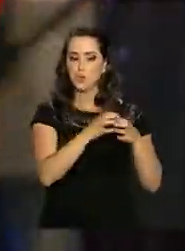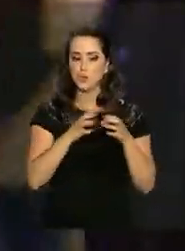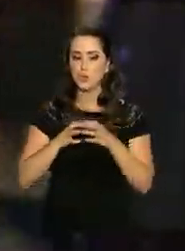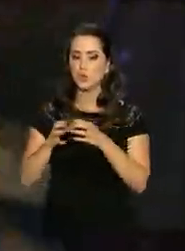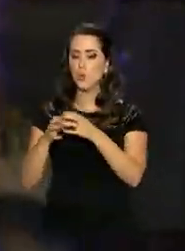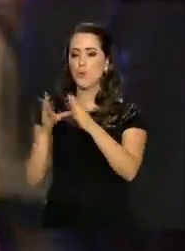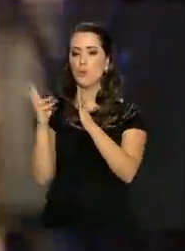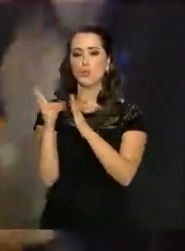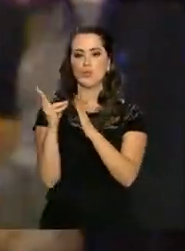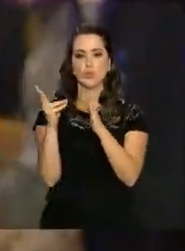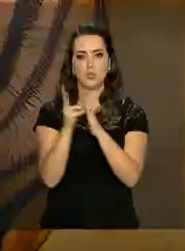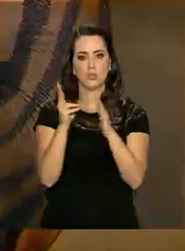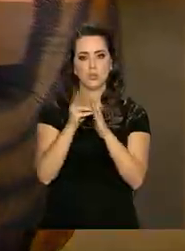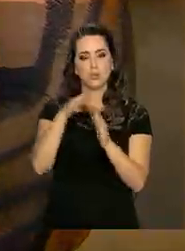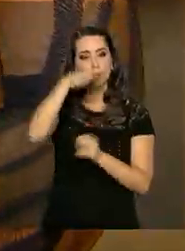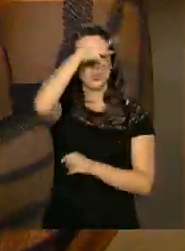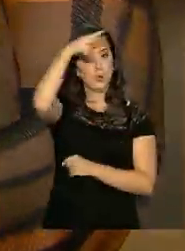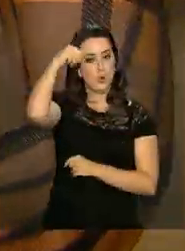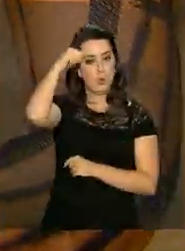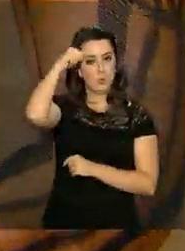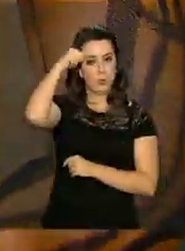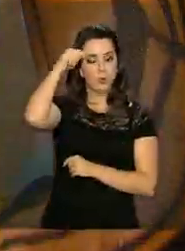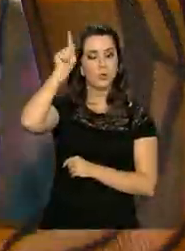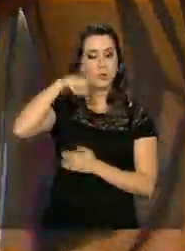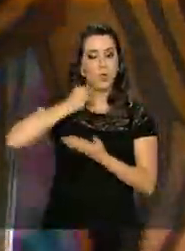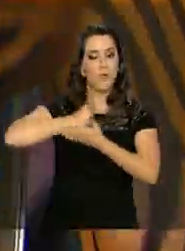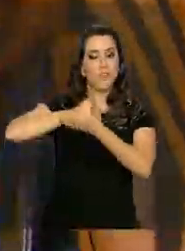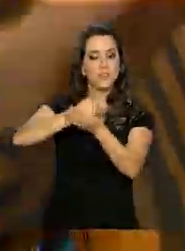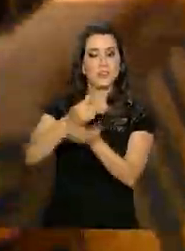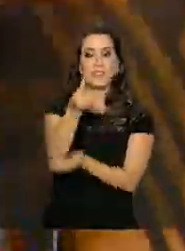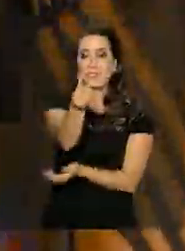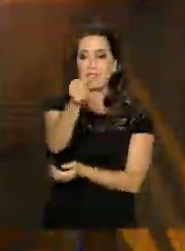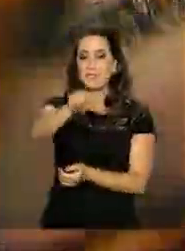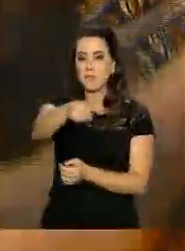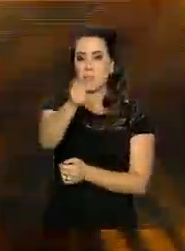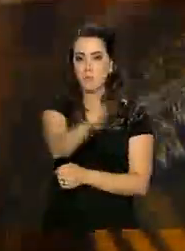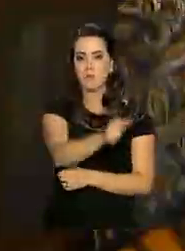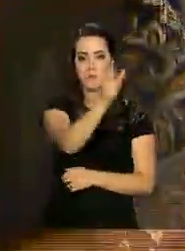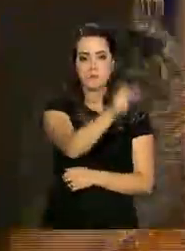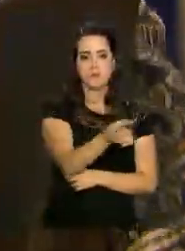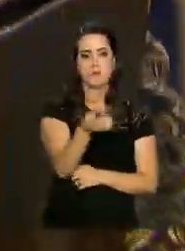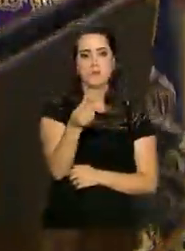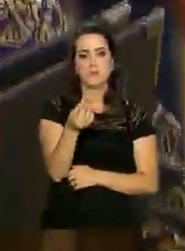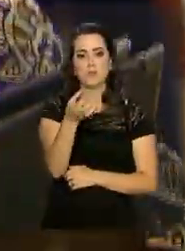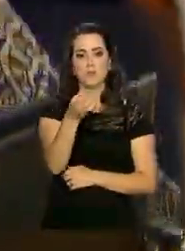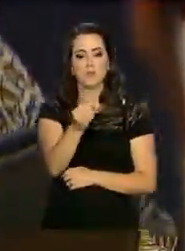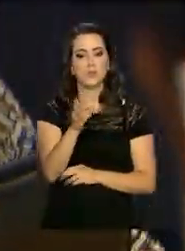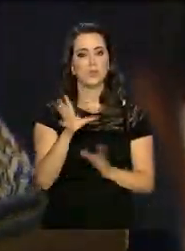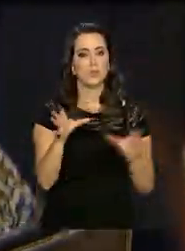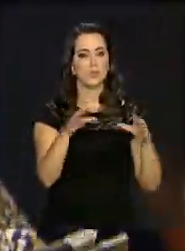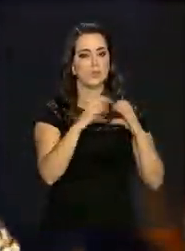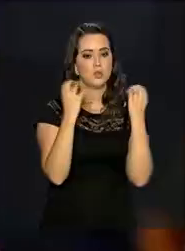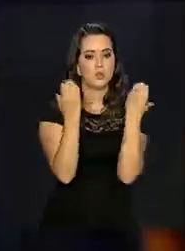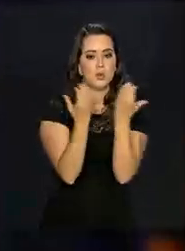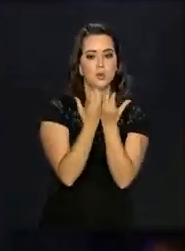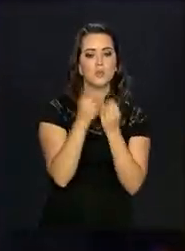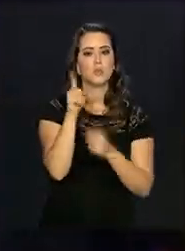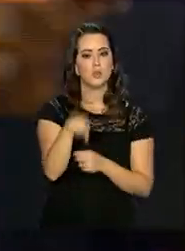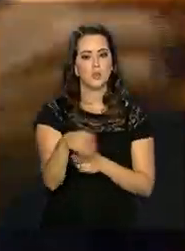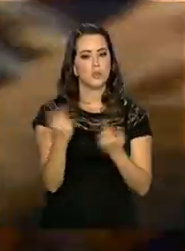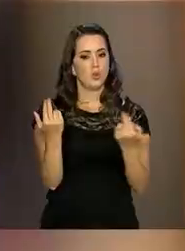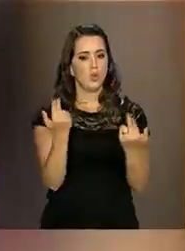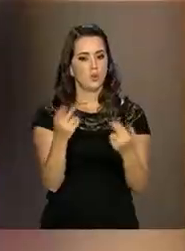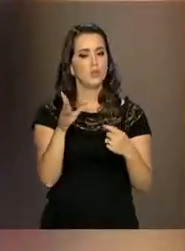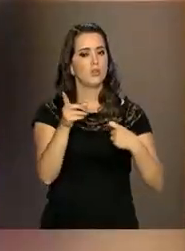Mato Grosso. O atendimento é oferecido a mais de 6 mil pessoas de cerca de 60 aldeias. Mapulu trabalha com um